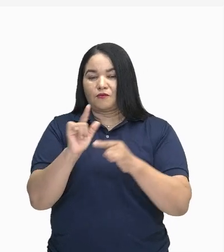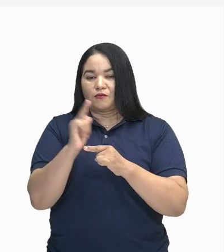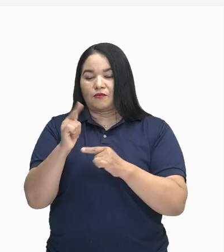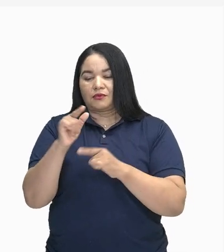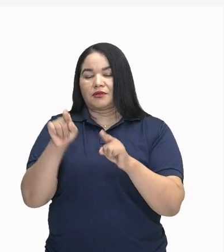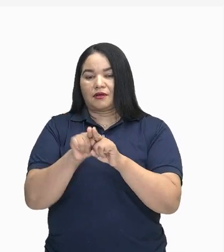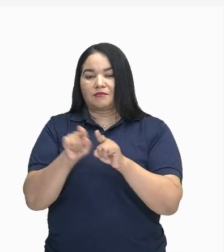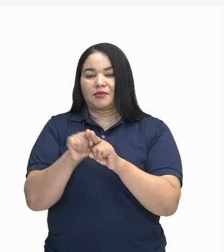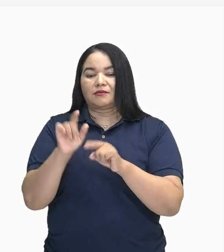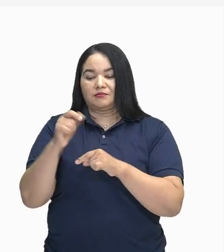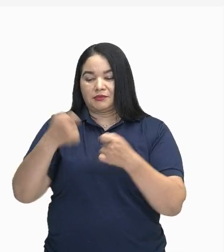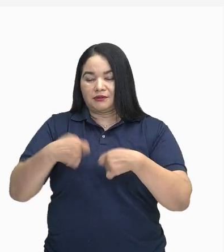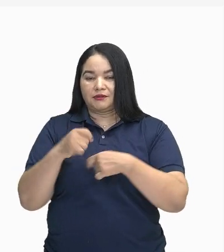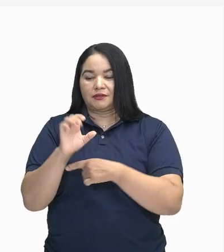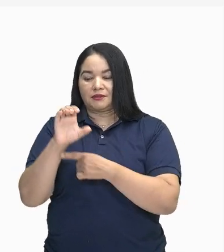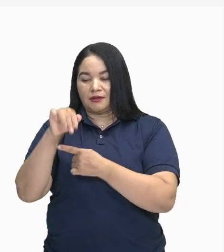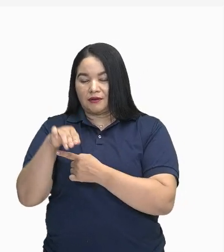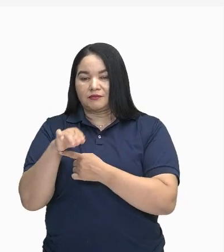tanto